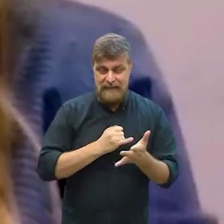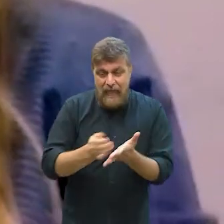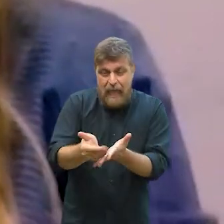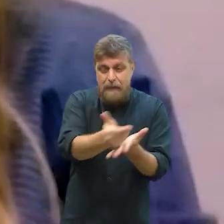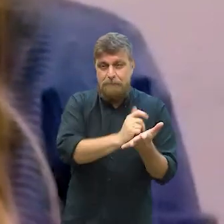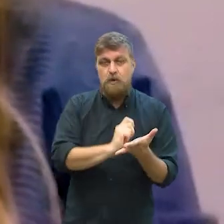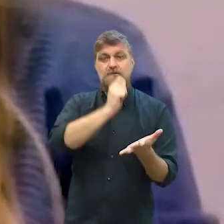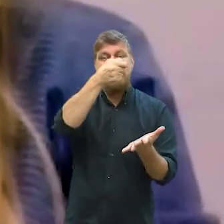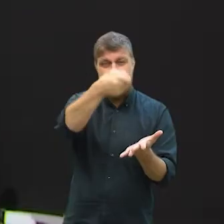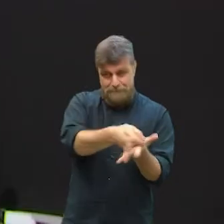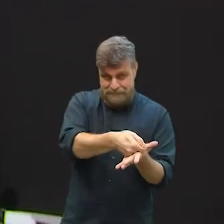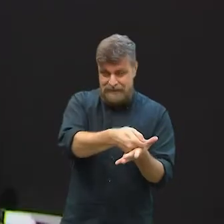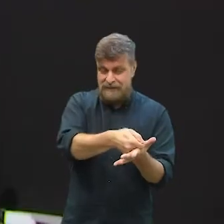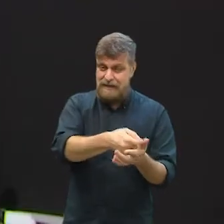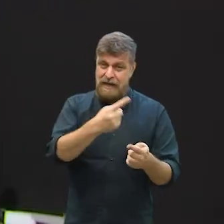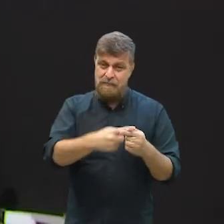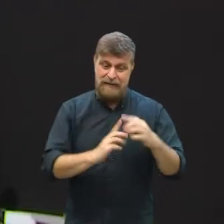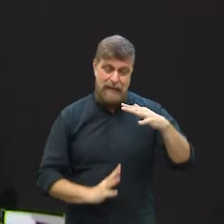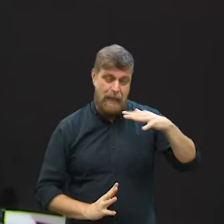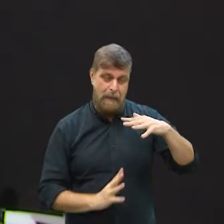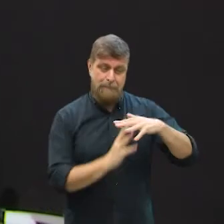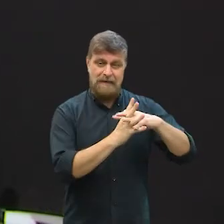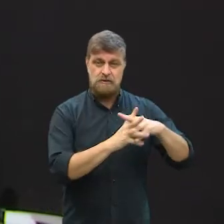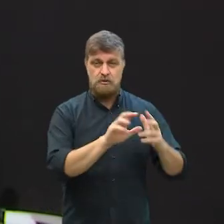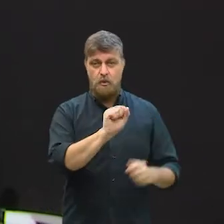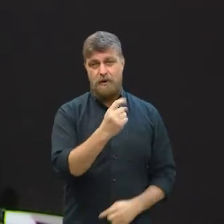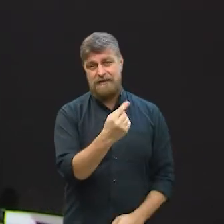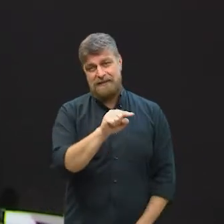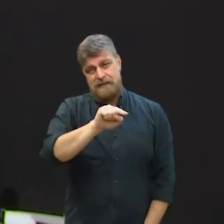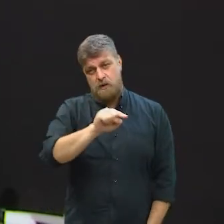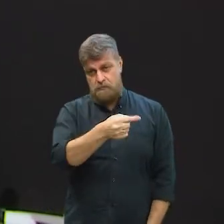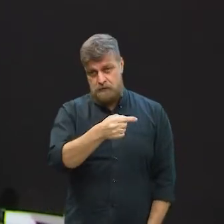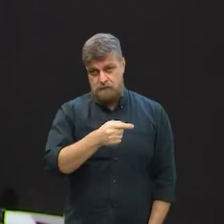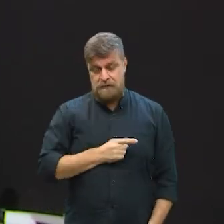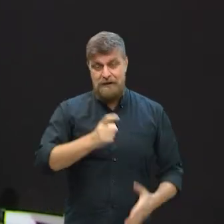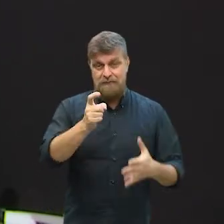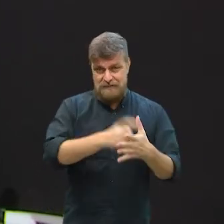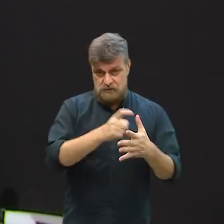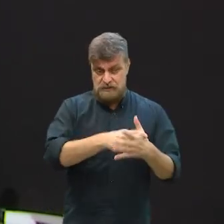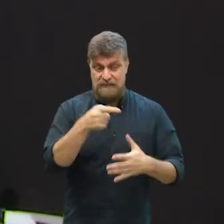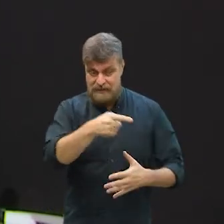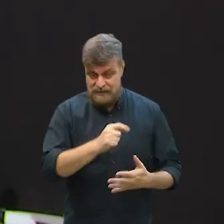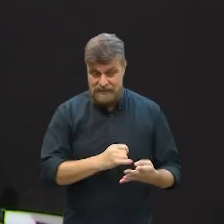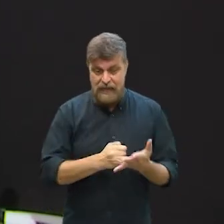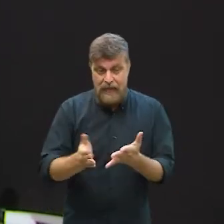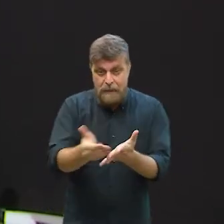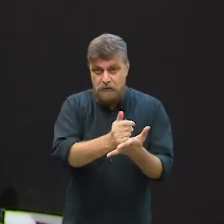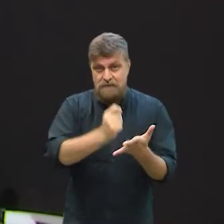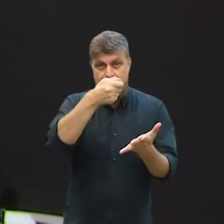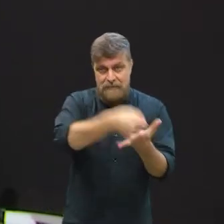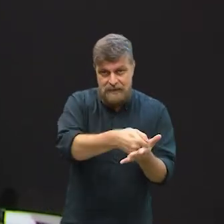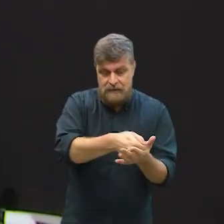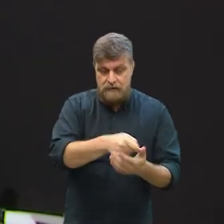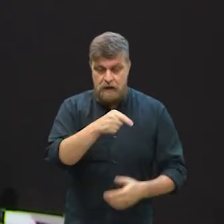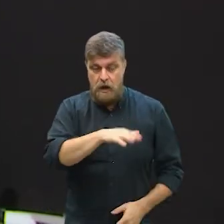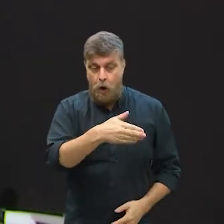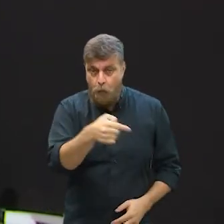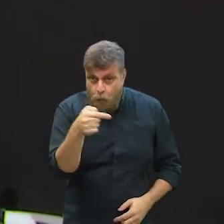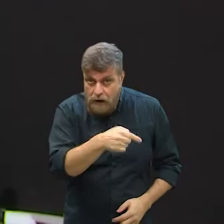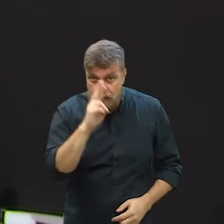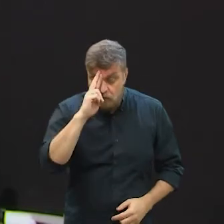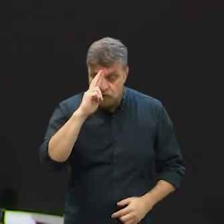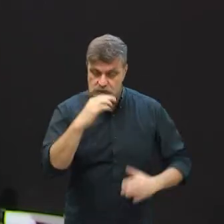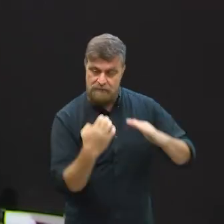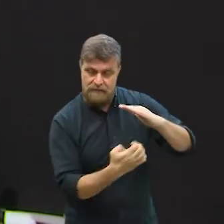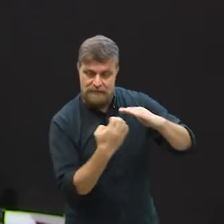ajuste tributário. Então, ele vai ter que fazer pagamento extra de tributação, de pagamento de impostos. Então, quando o empresário ele já